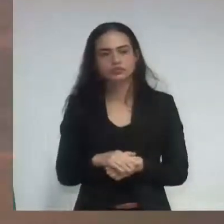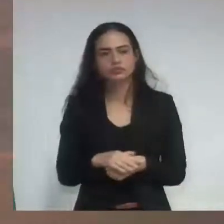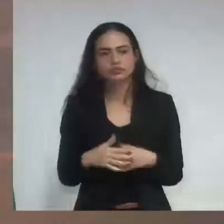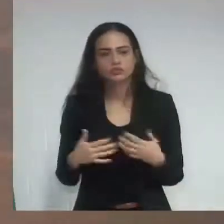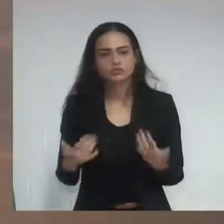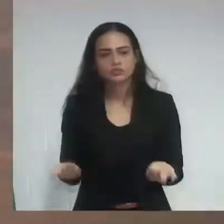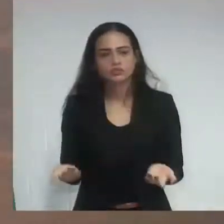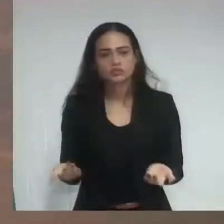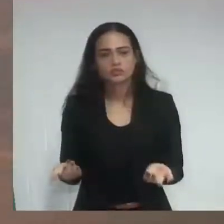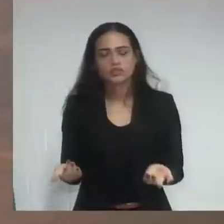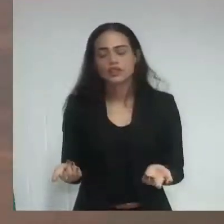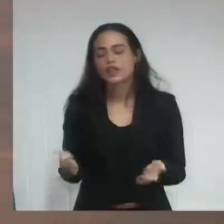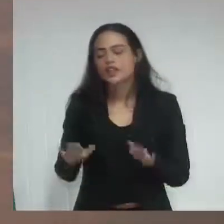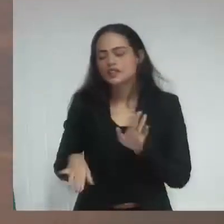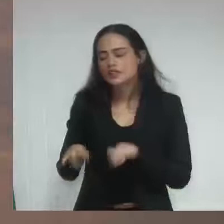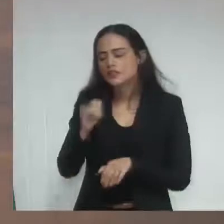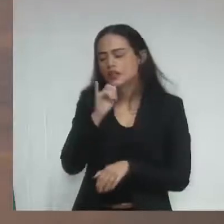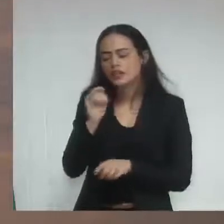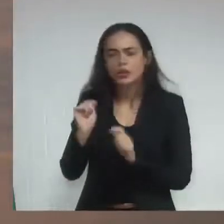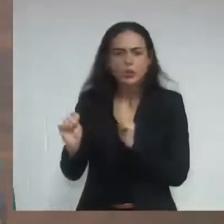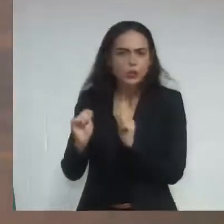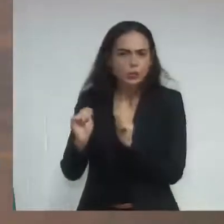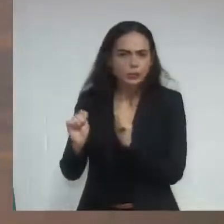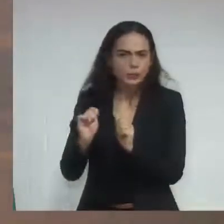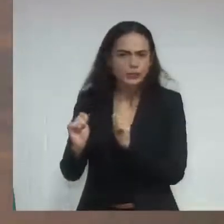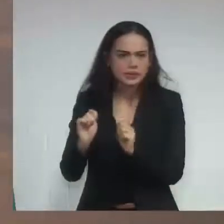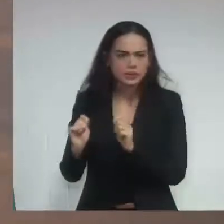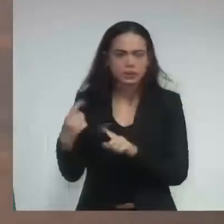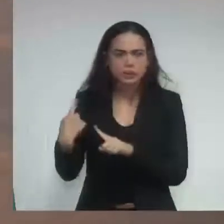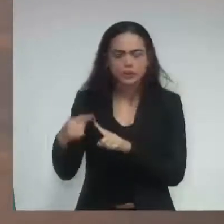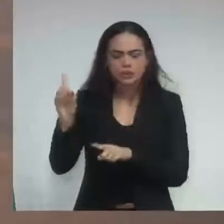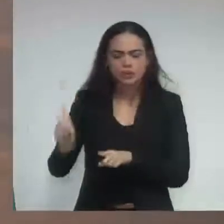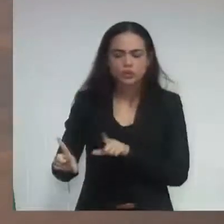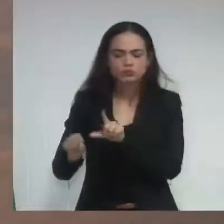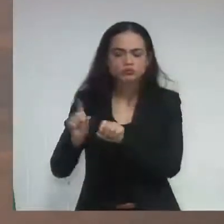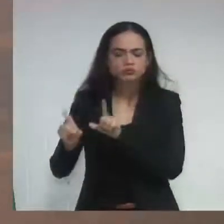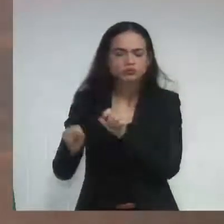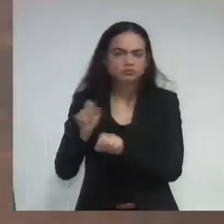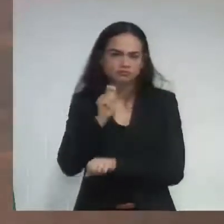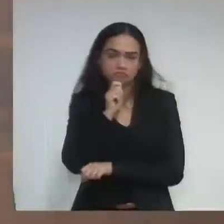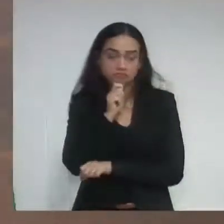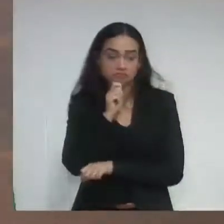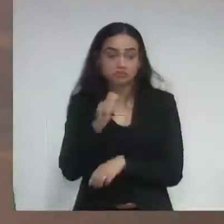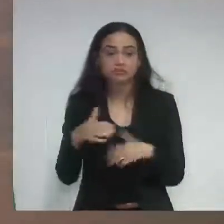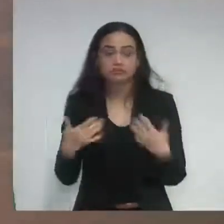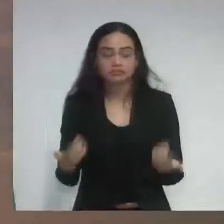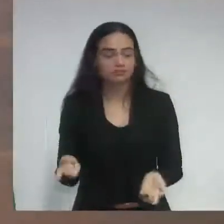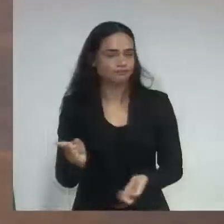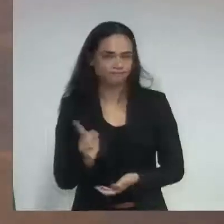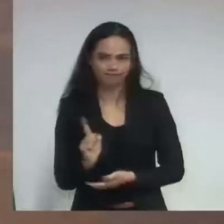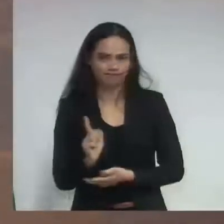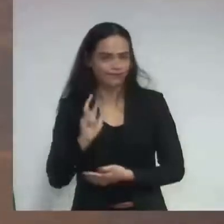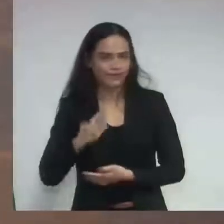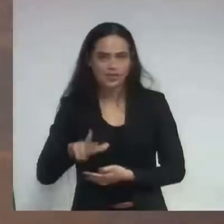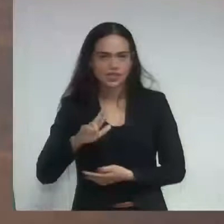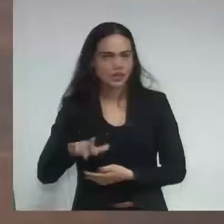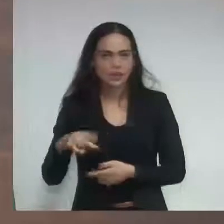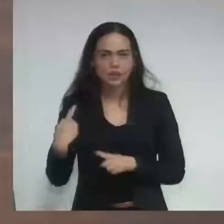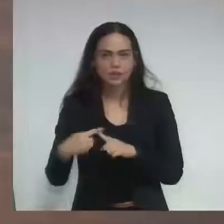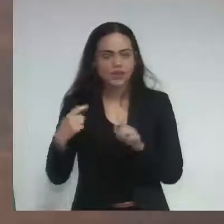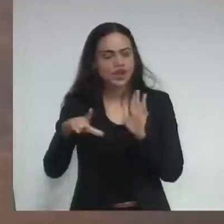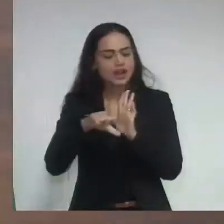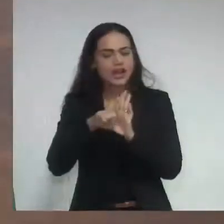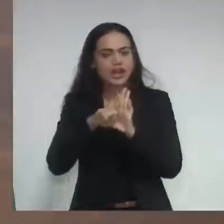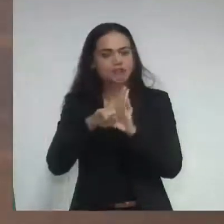poderia alguém falar, não, mas está economizando então, né? Porque não nomeou os diretores, mas não é bem isso, né? Porque não está cumprindo a